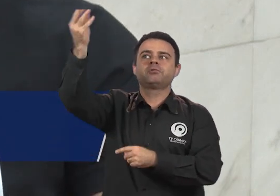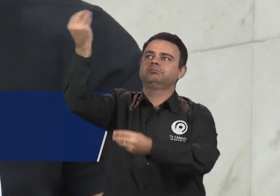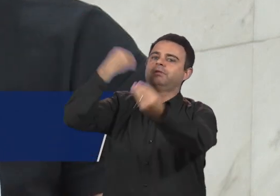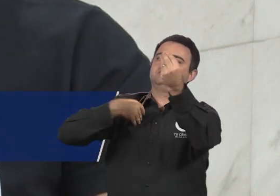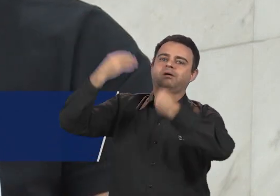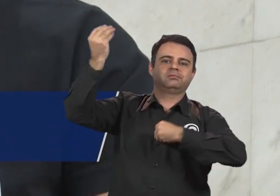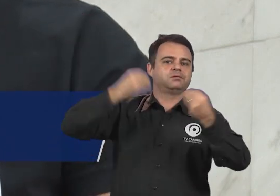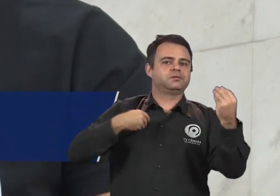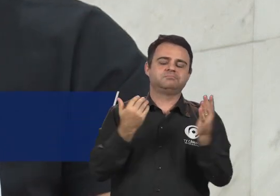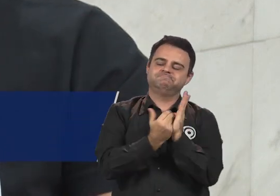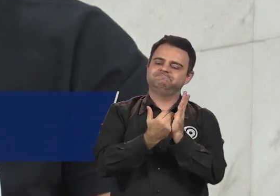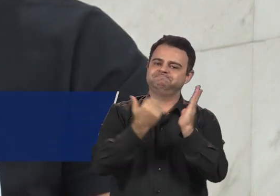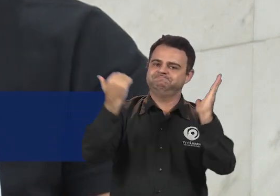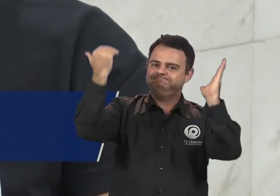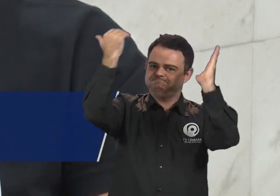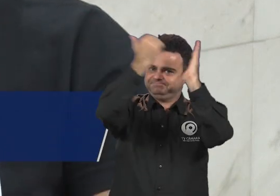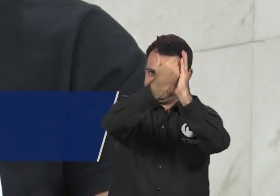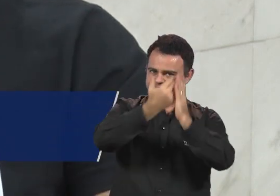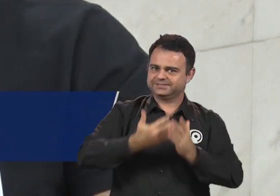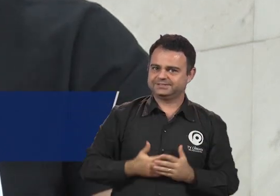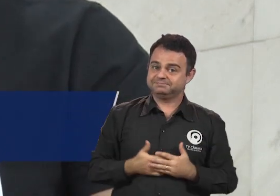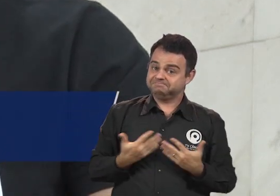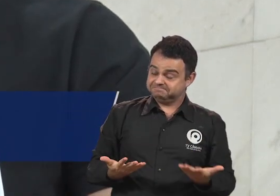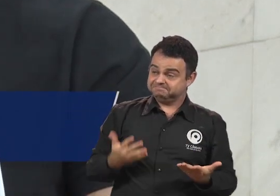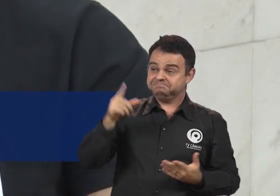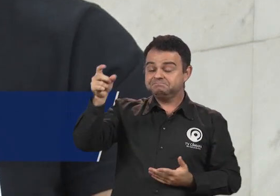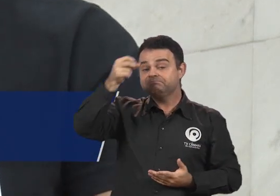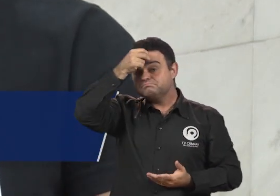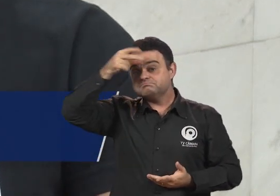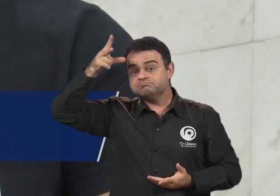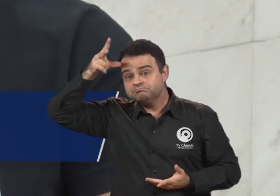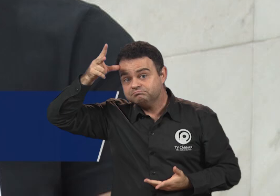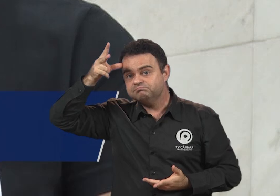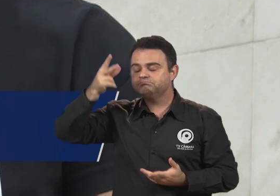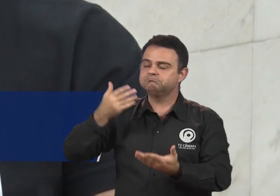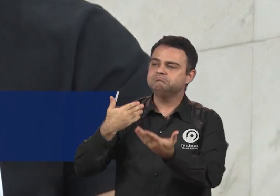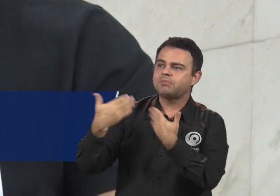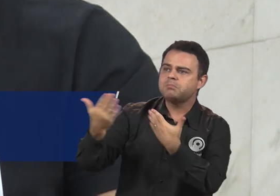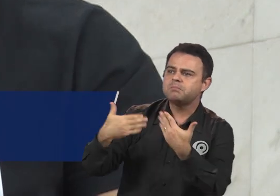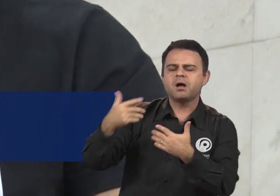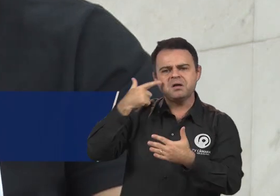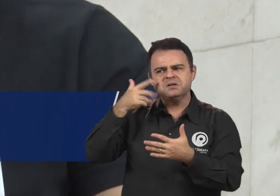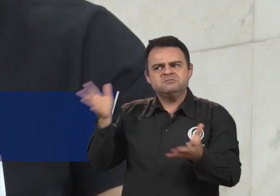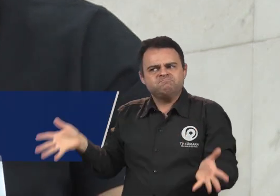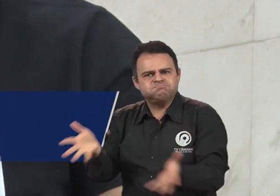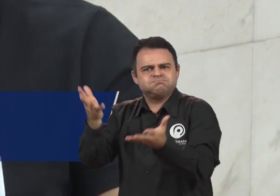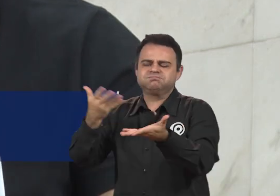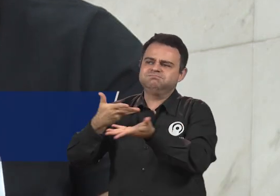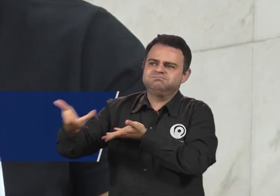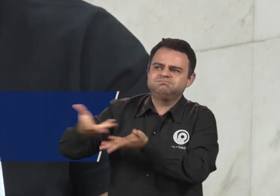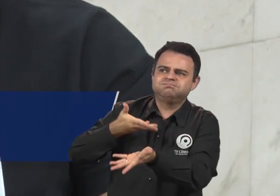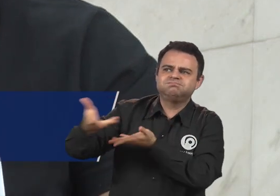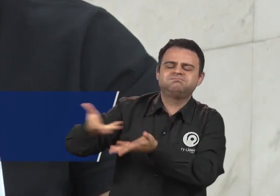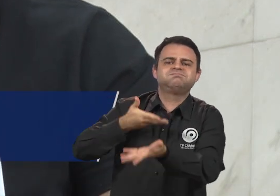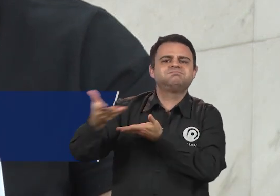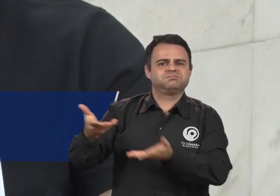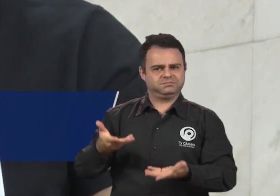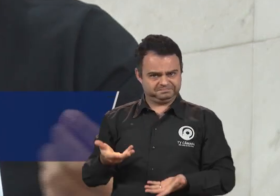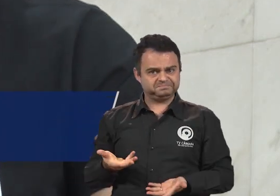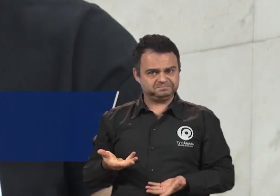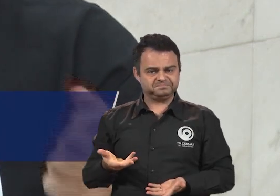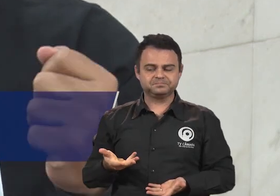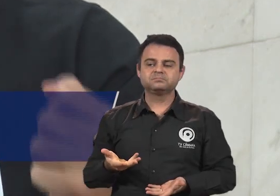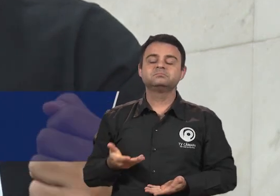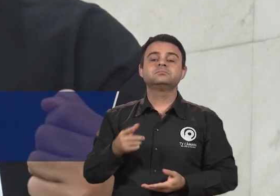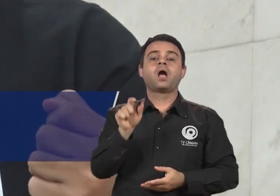com o poder público, a gente quer fomentar ainda mais isso. Eu tenho um vínculo bastante forte